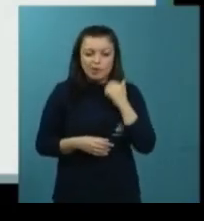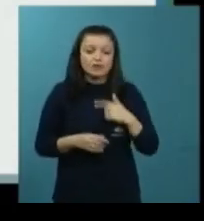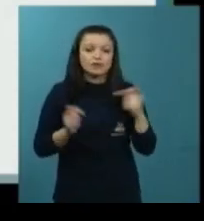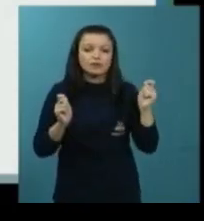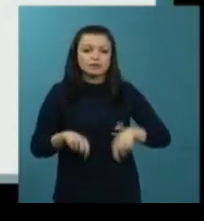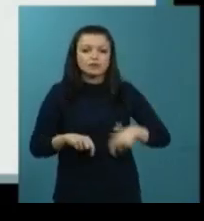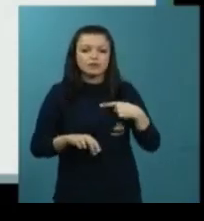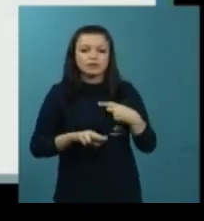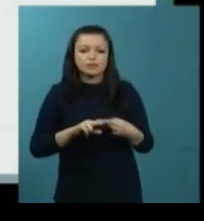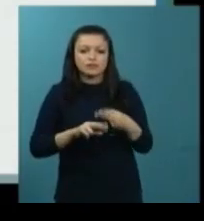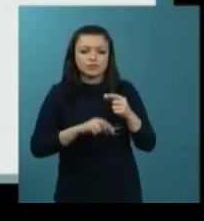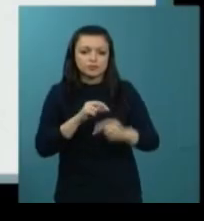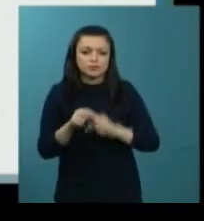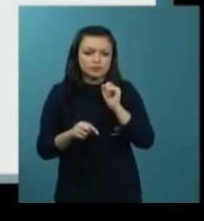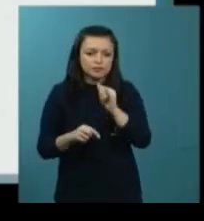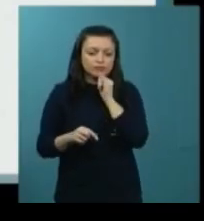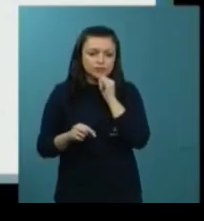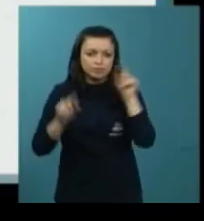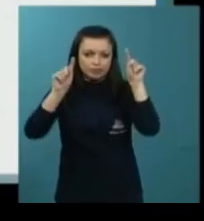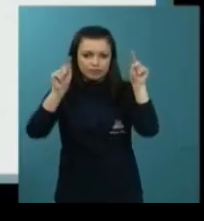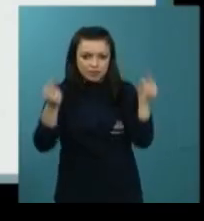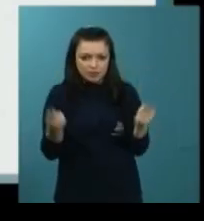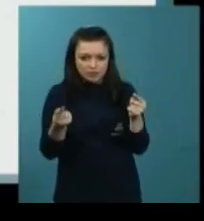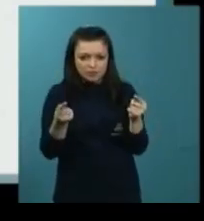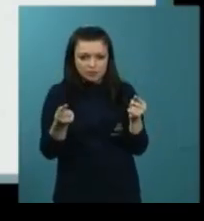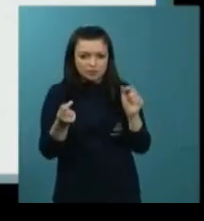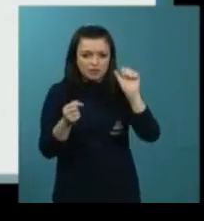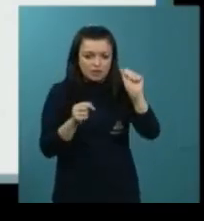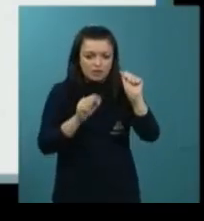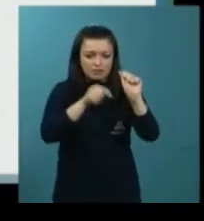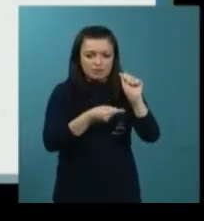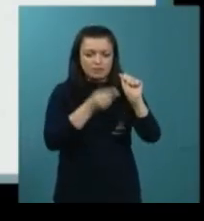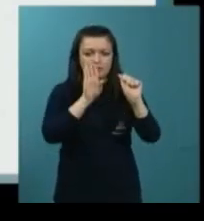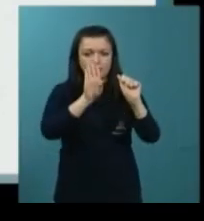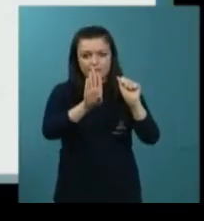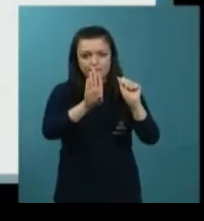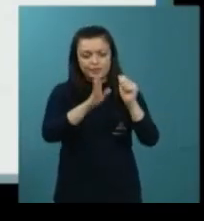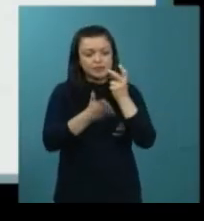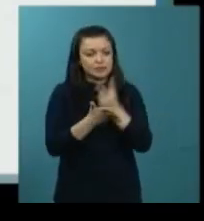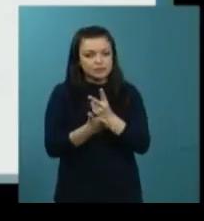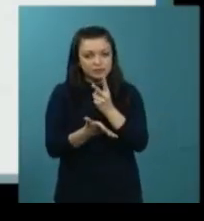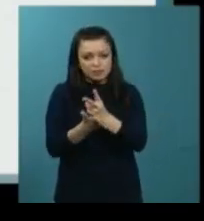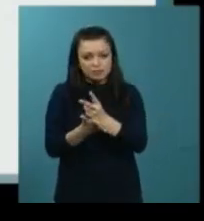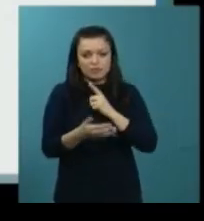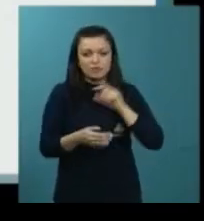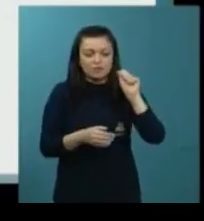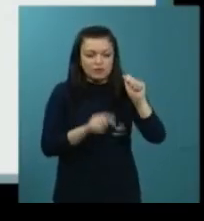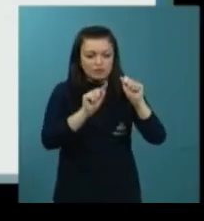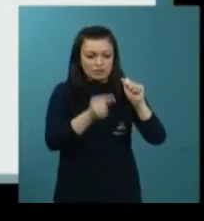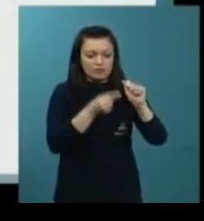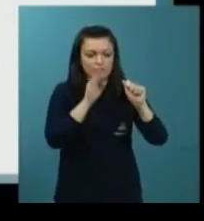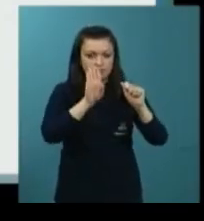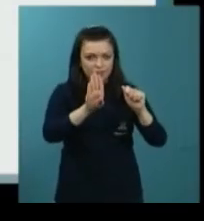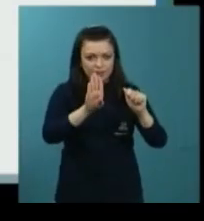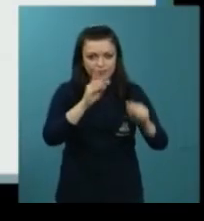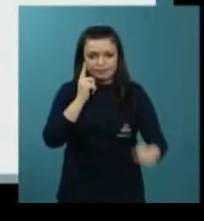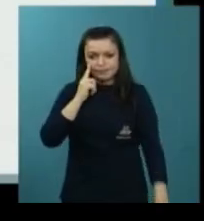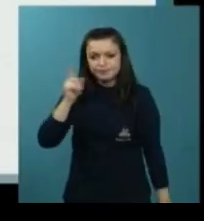que nós representamos assim: abrimos um parênteses, colocamos o valor do A,